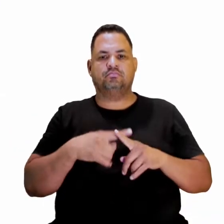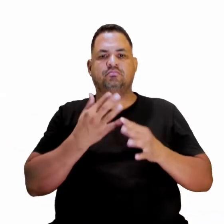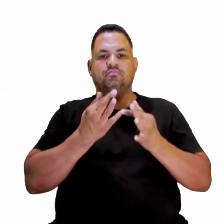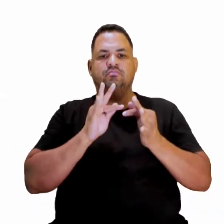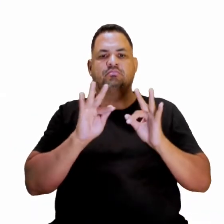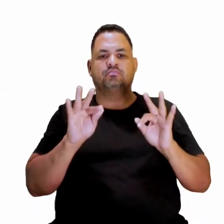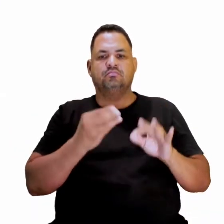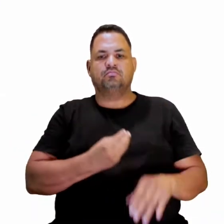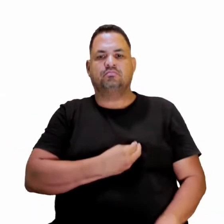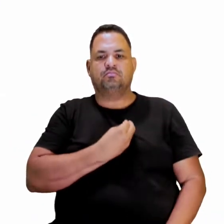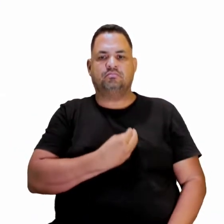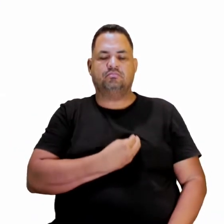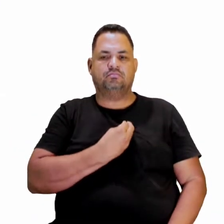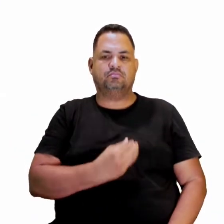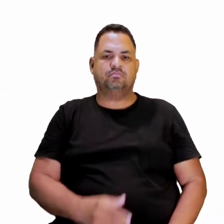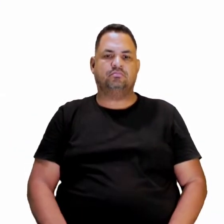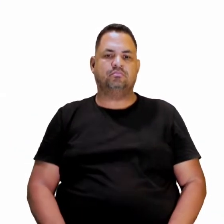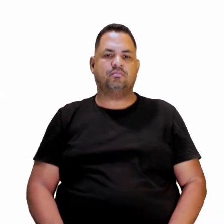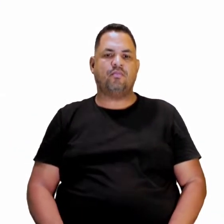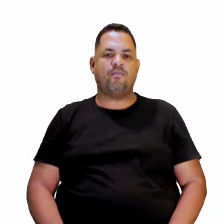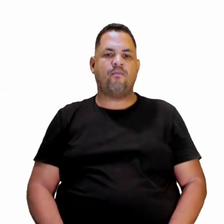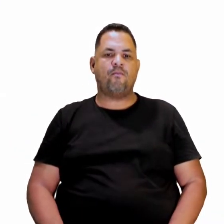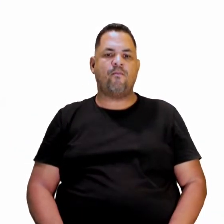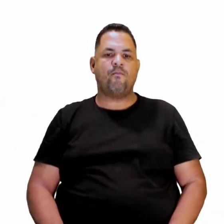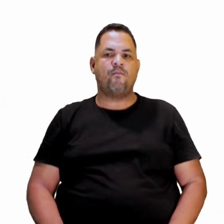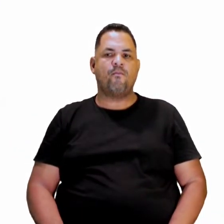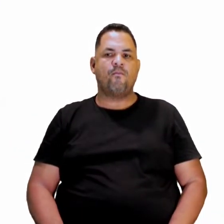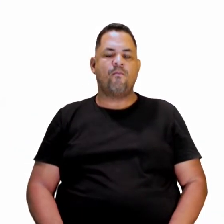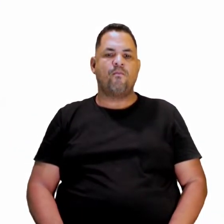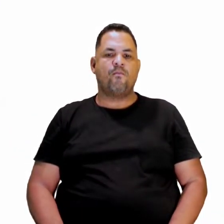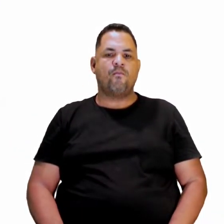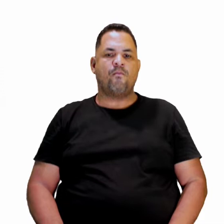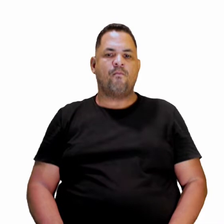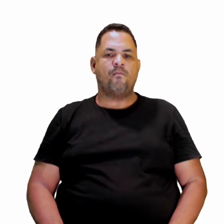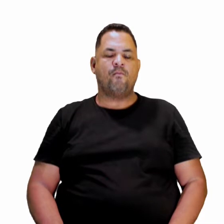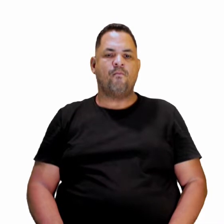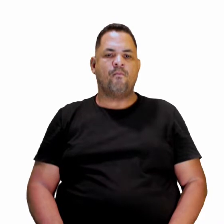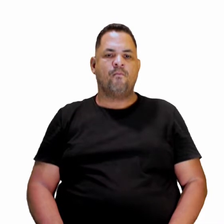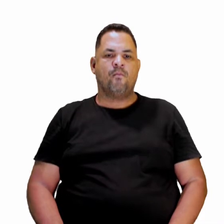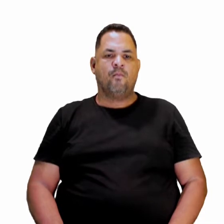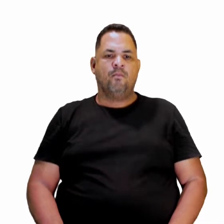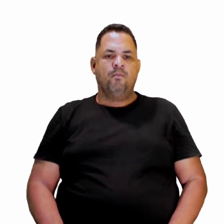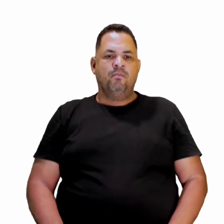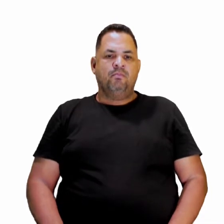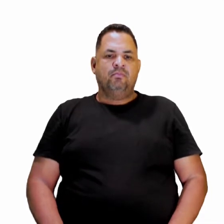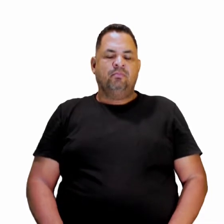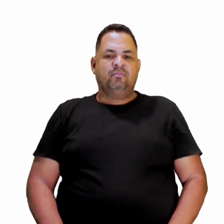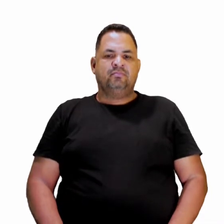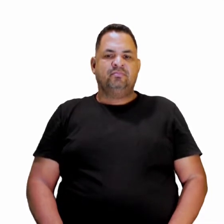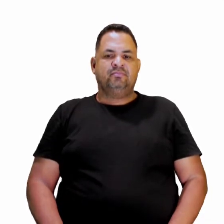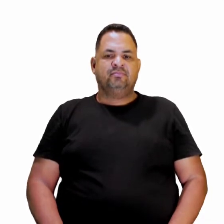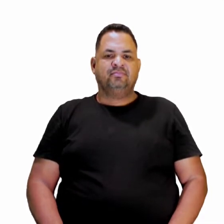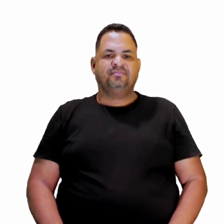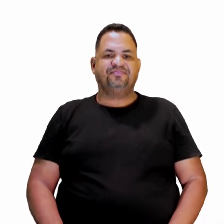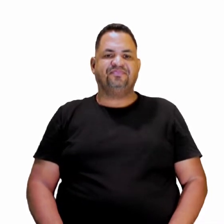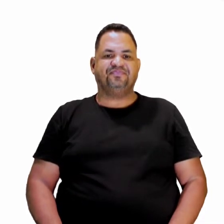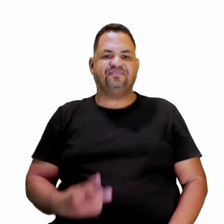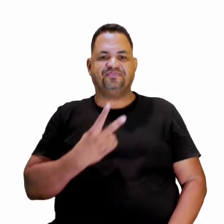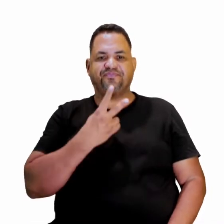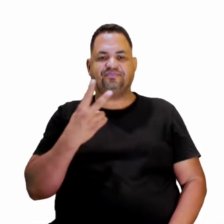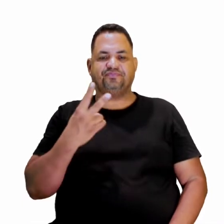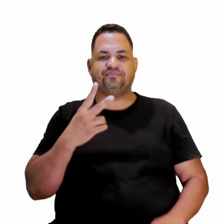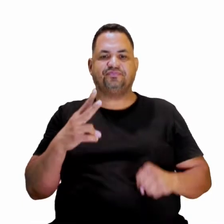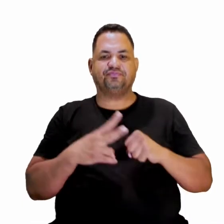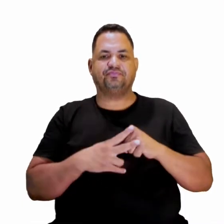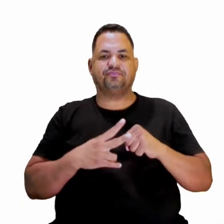ele é o similar do passado simples no português. Like e arrive, esses dois verbos,